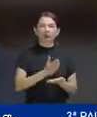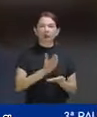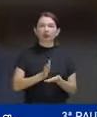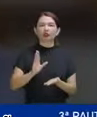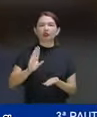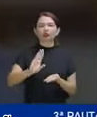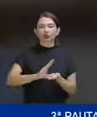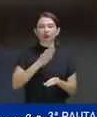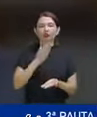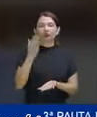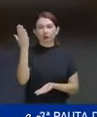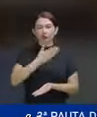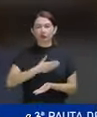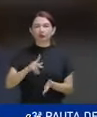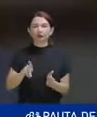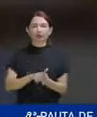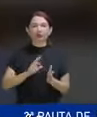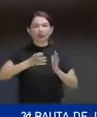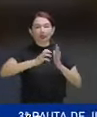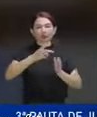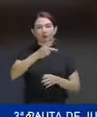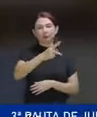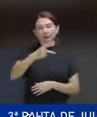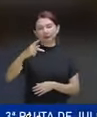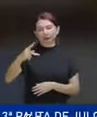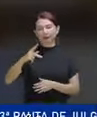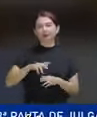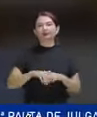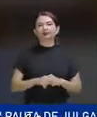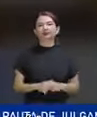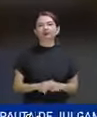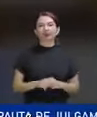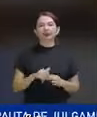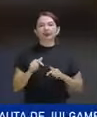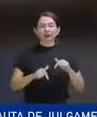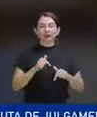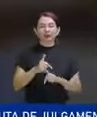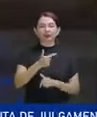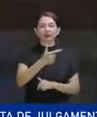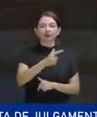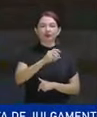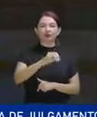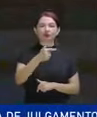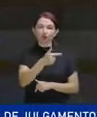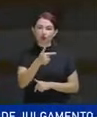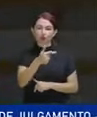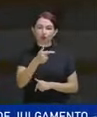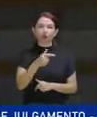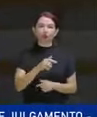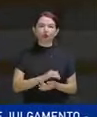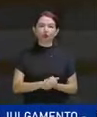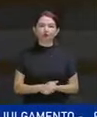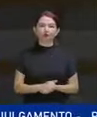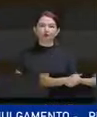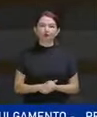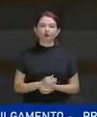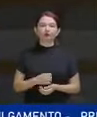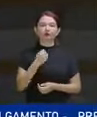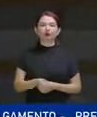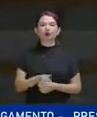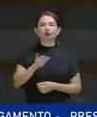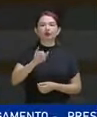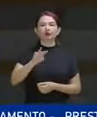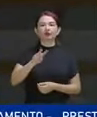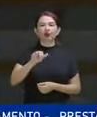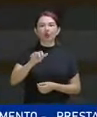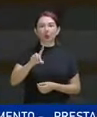das contas do Progressistas relativas ao exercício financeiro de 2022. É o voto. Feito como vota, juiz Rivaldo Valente.